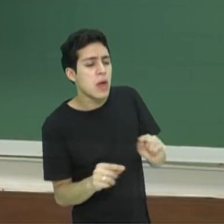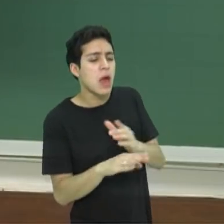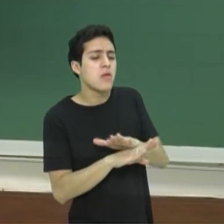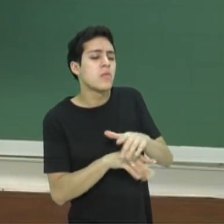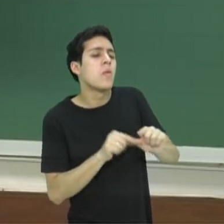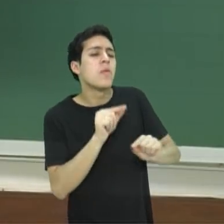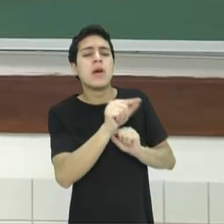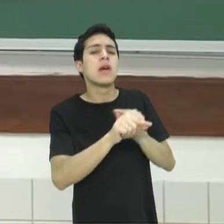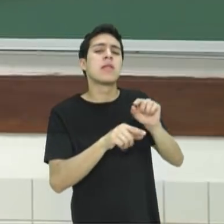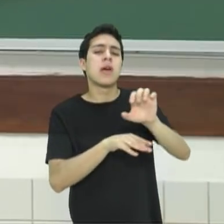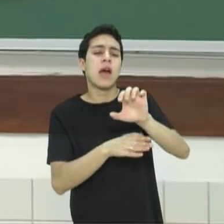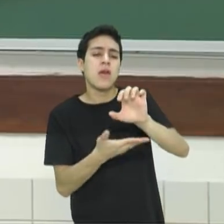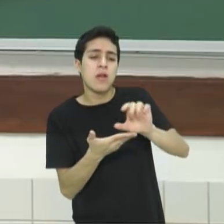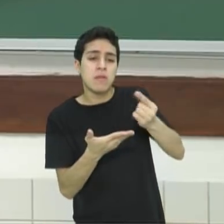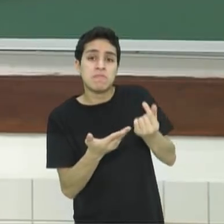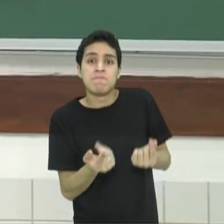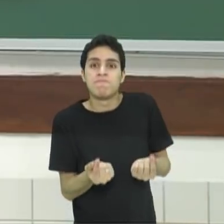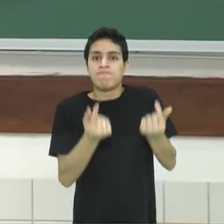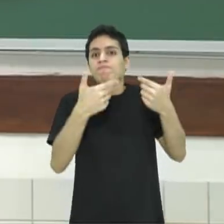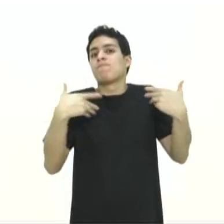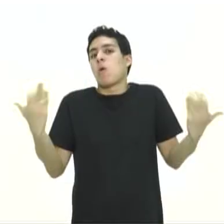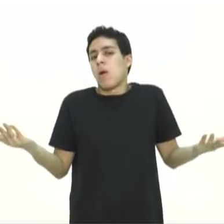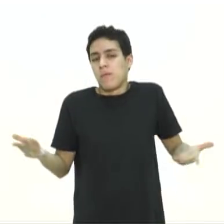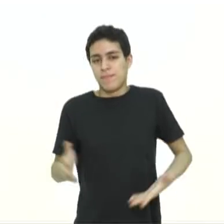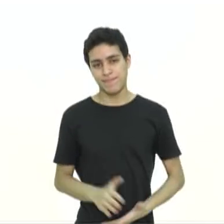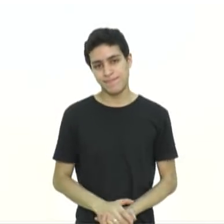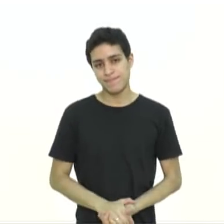econômico da Europa. Beleza? Tempo para vocês lá.